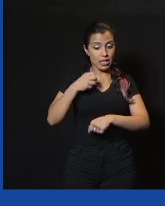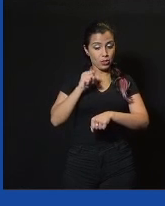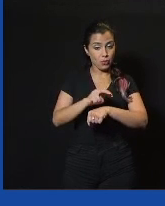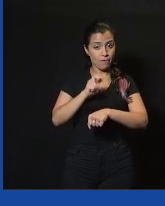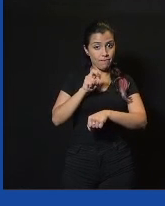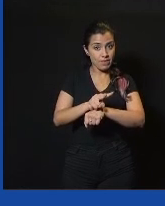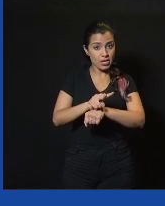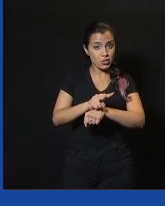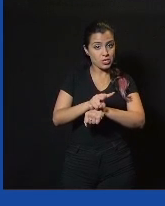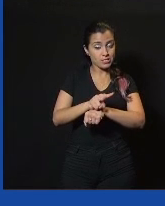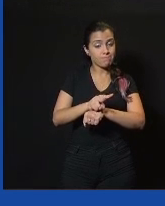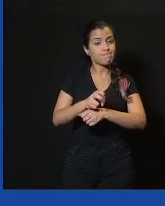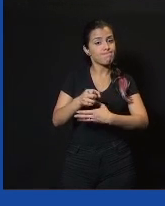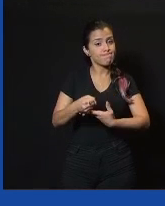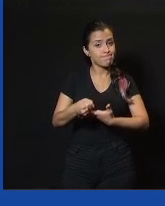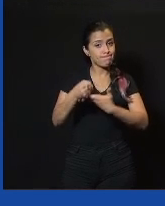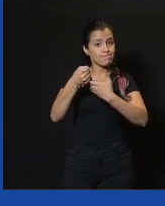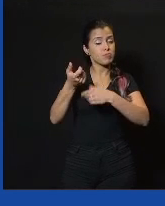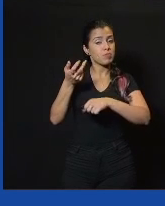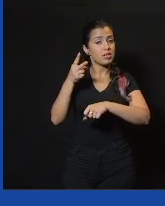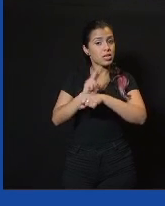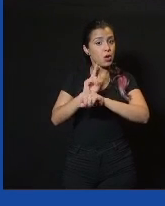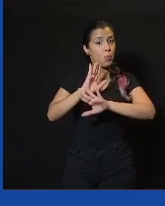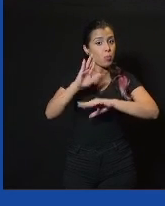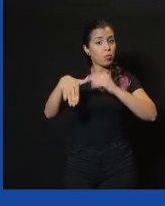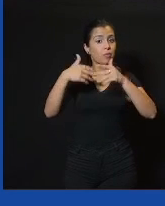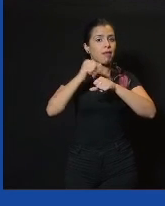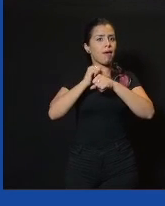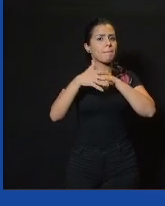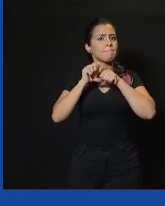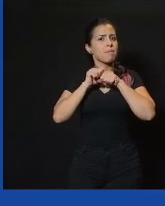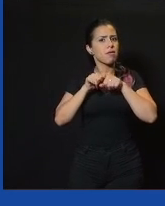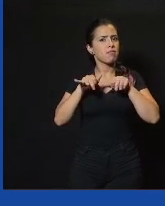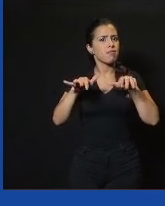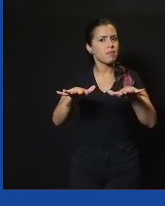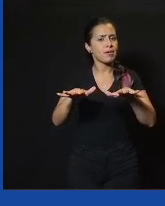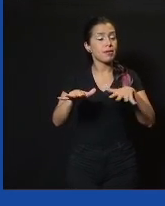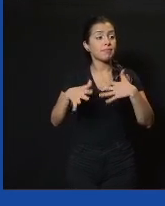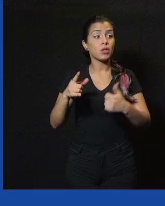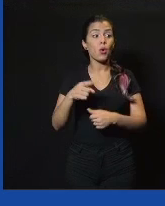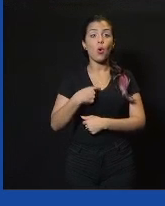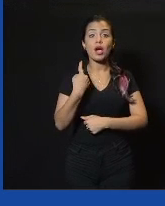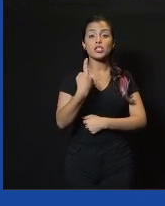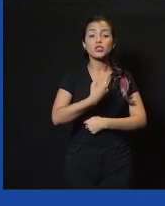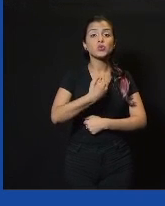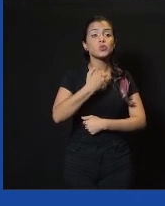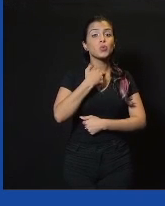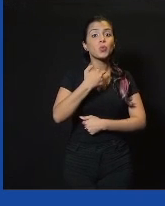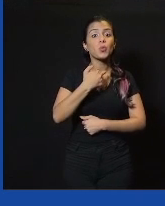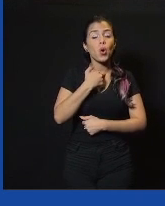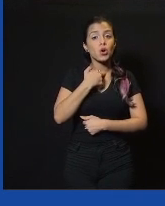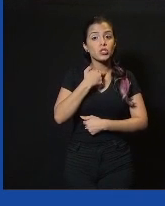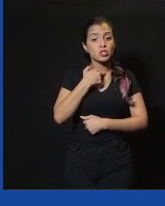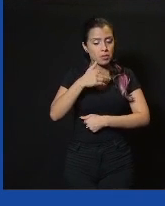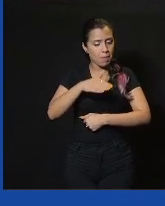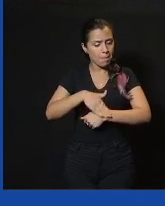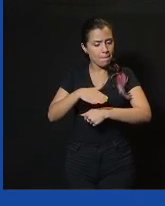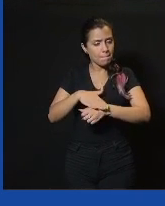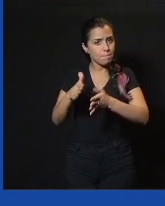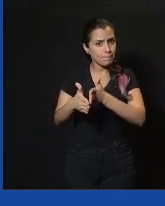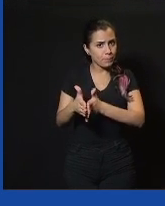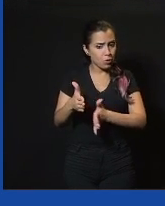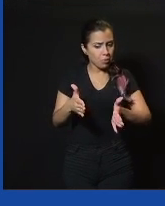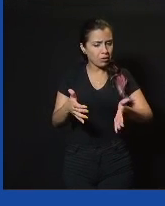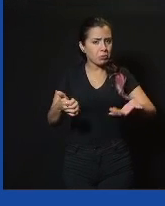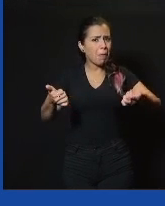prevaleceu durante a pandemia. Então, a gente não pode, mesmo nos piores momentos, esquecer um pouco do que a gente